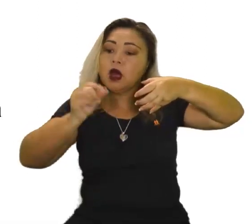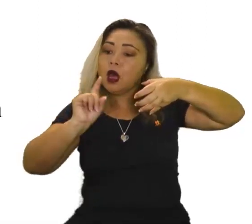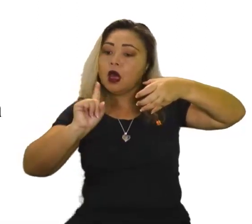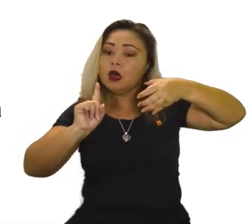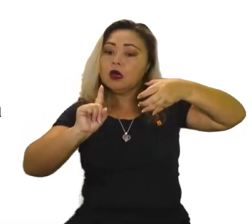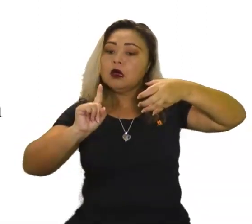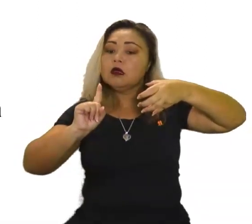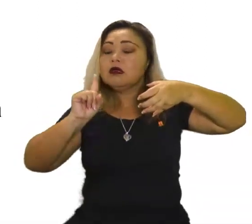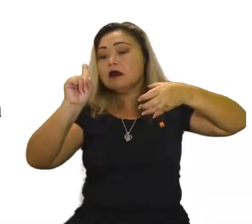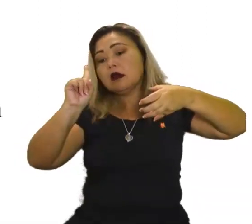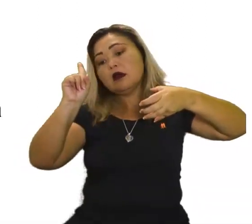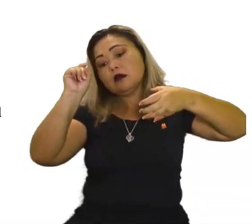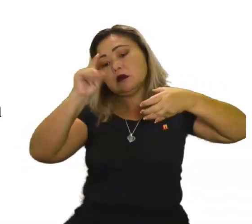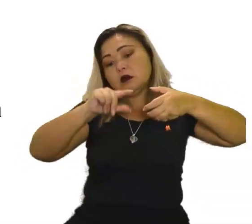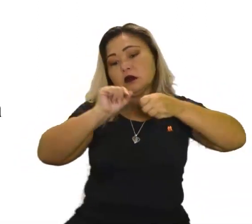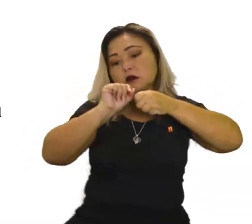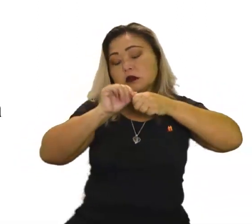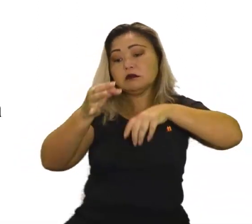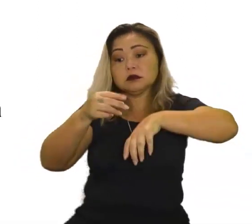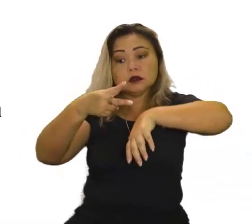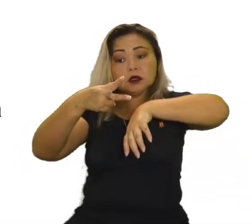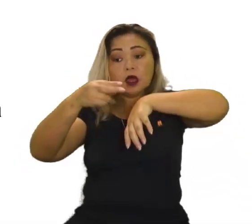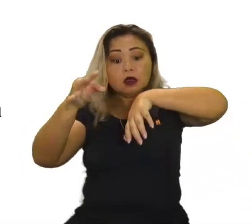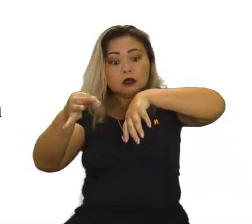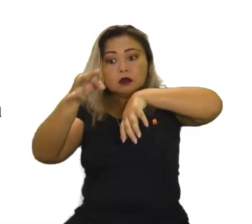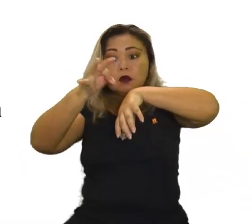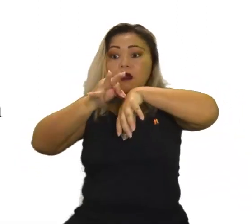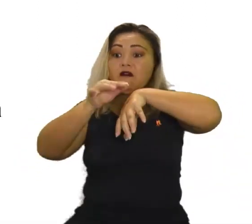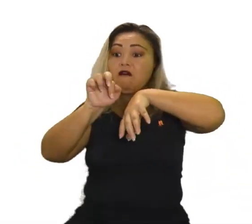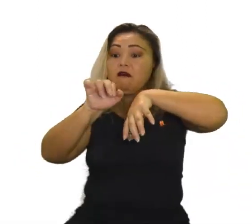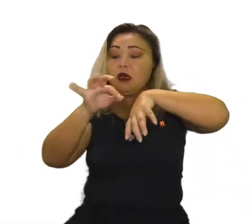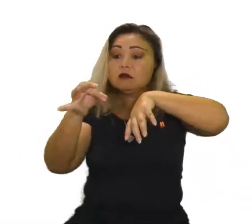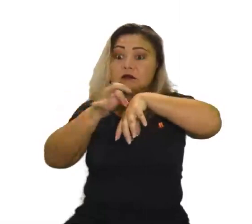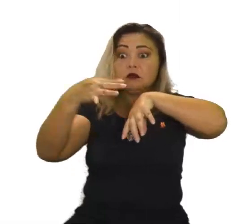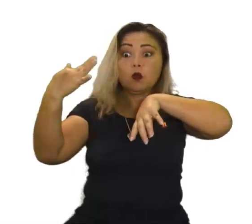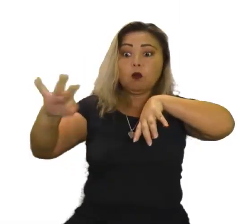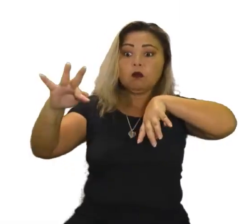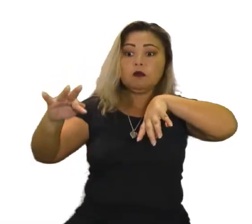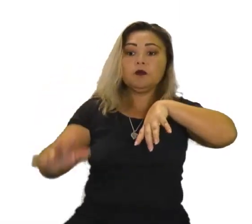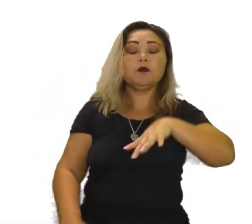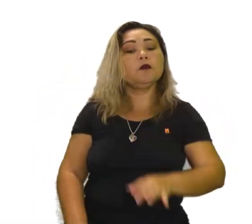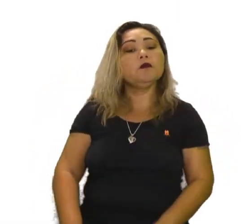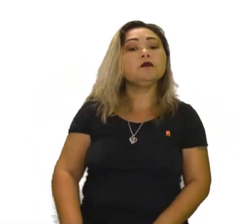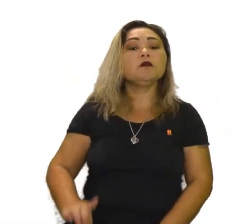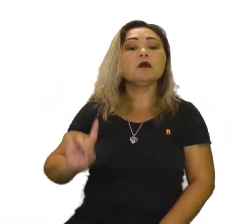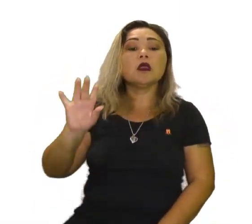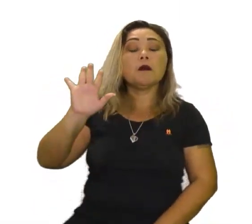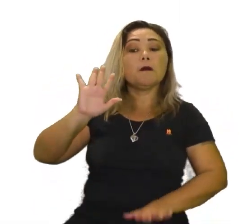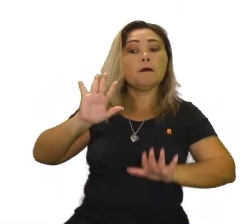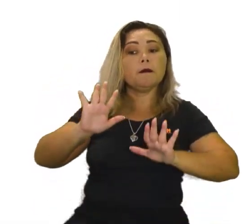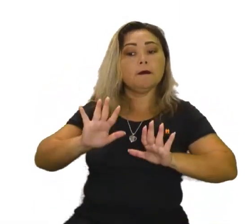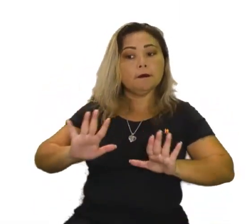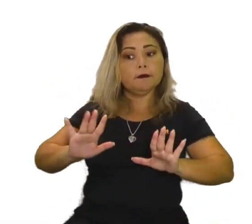elas realizarem uma ferroada, utilizar o ferrão delas. Mas muita atenção.